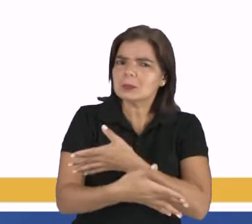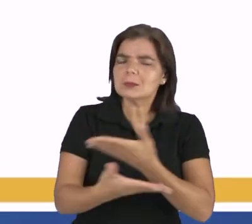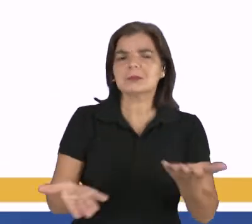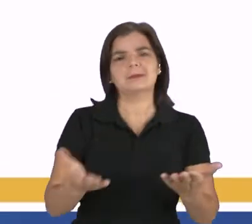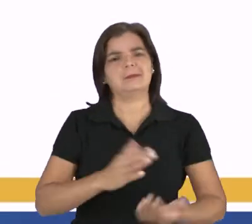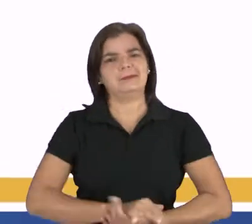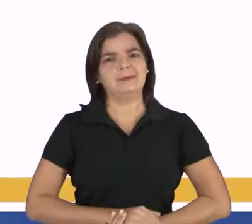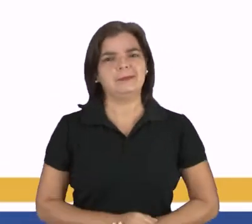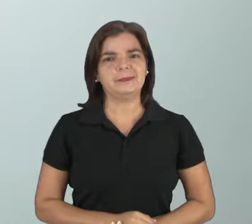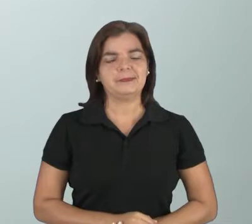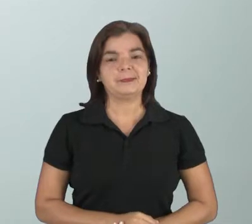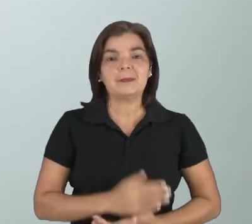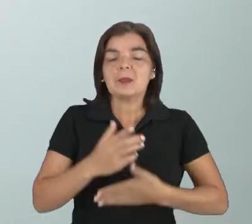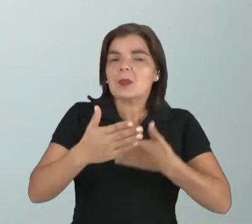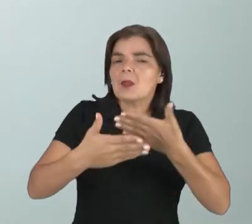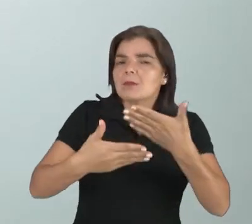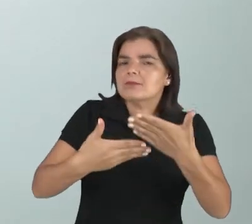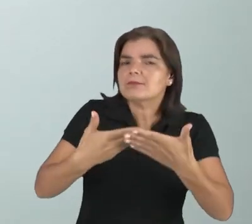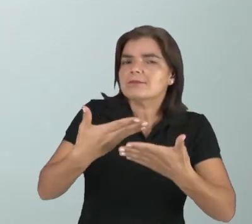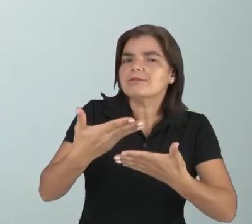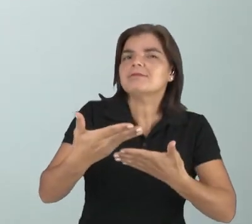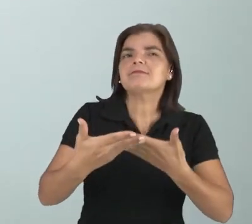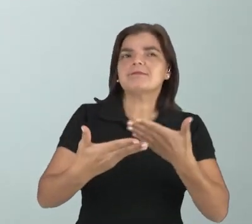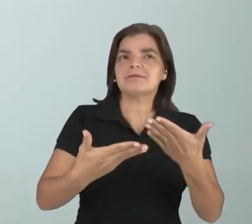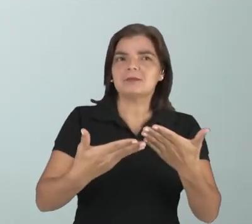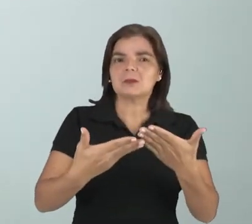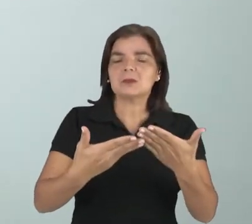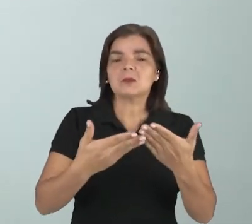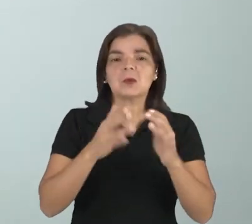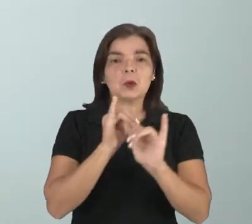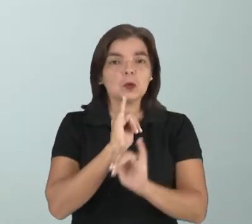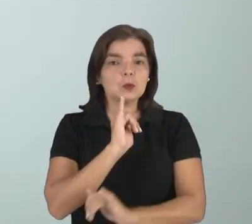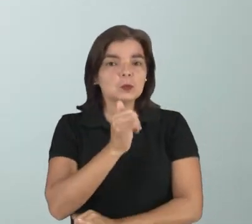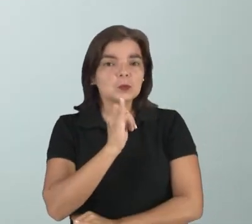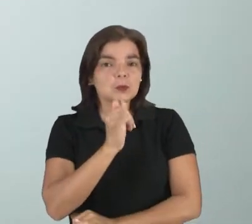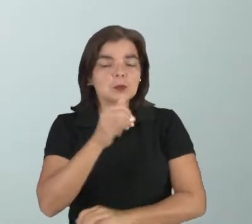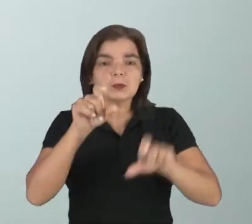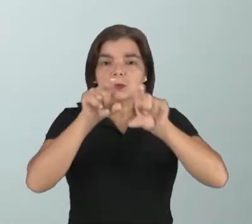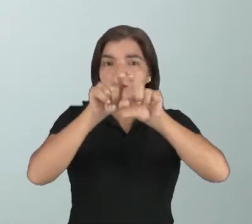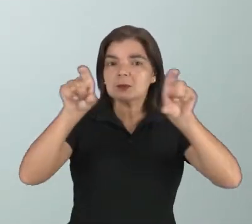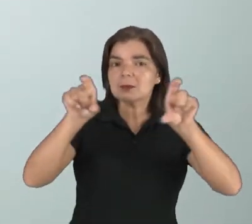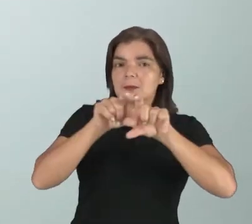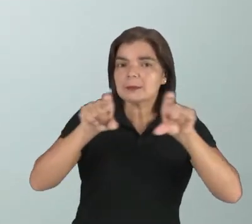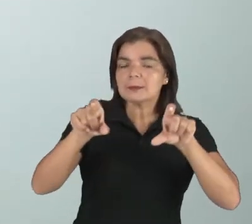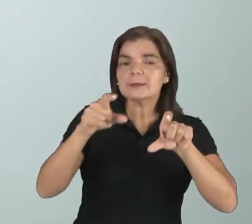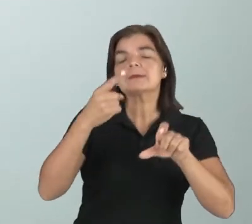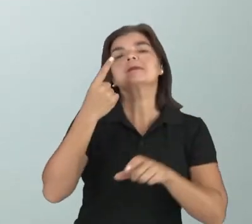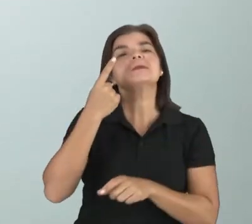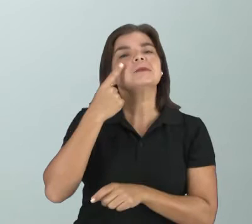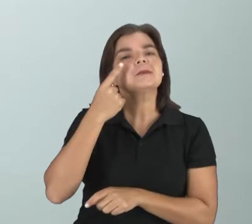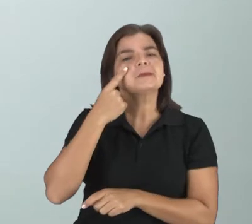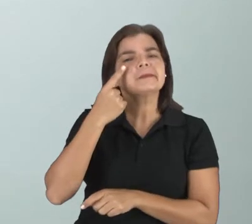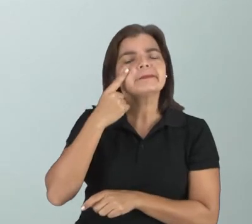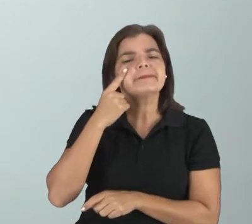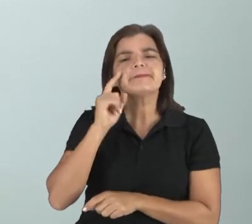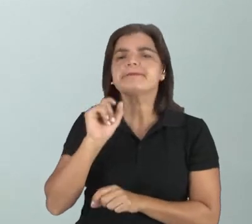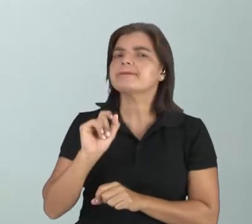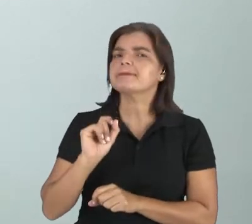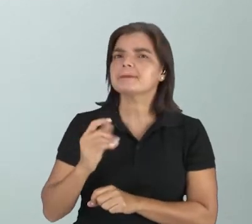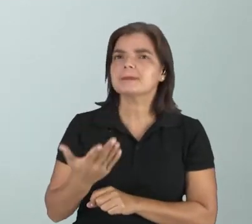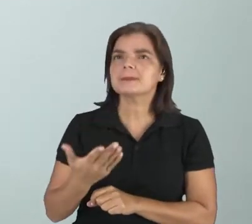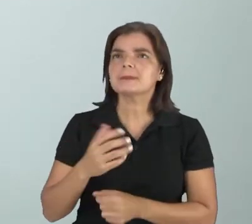pronta. A partir desse comentário, dessa tirinha, vamos conseguir